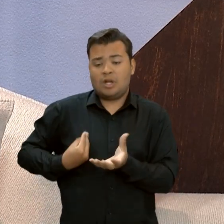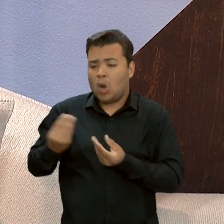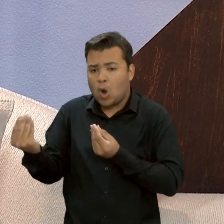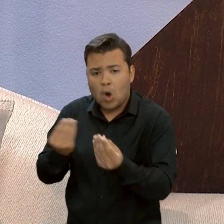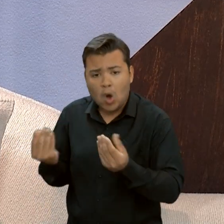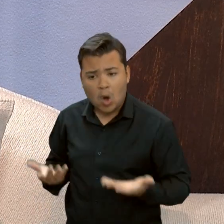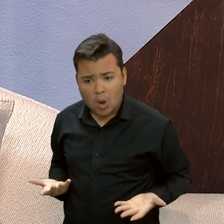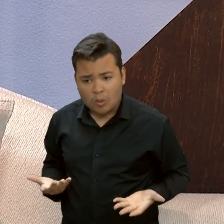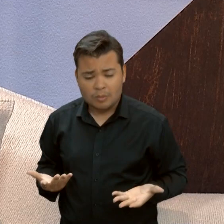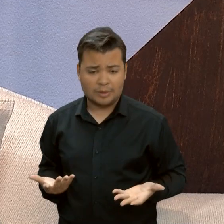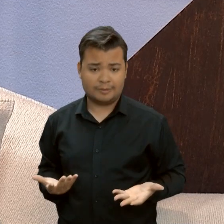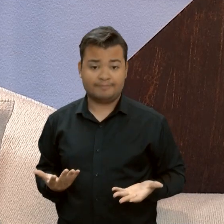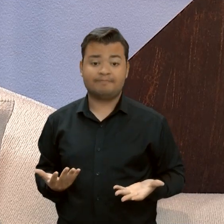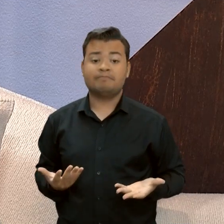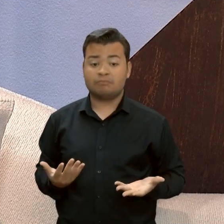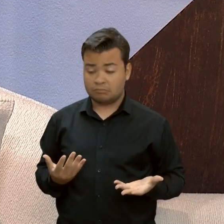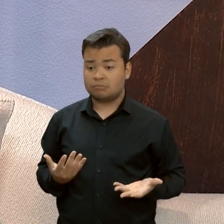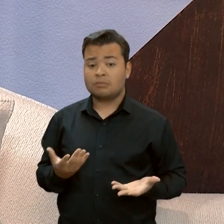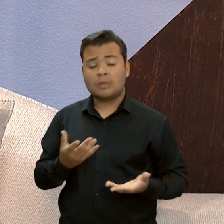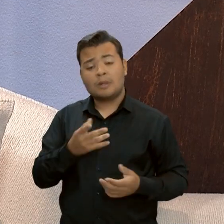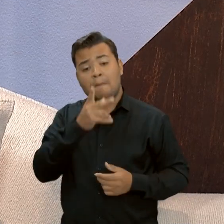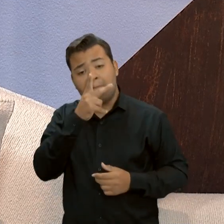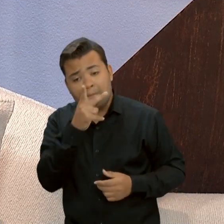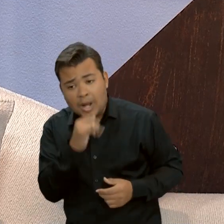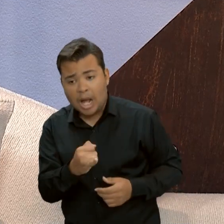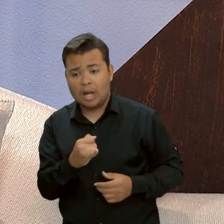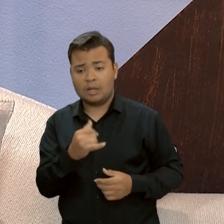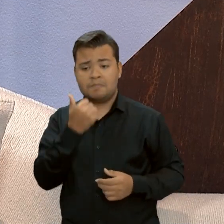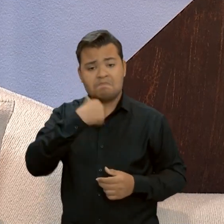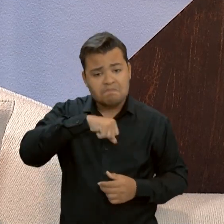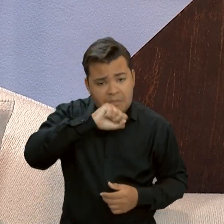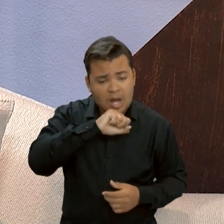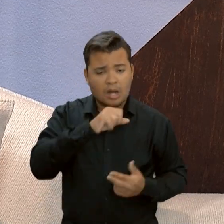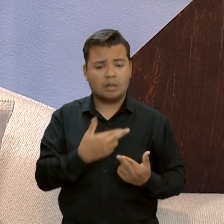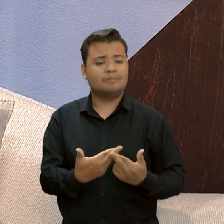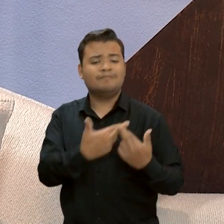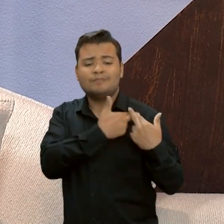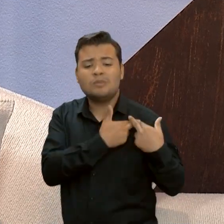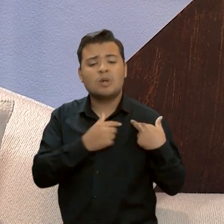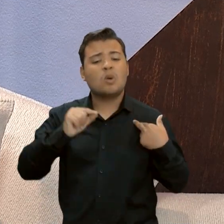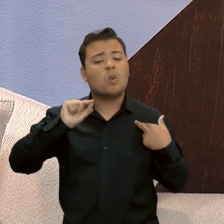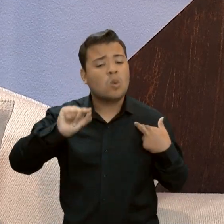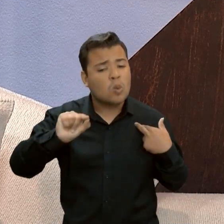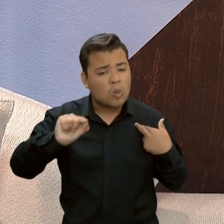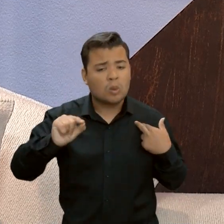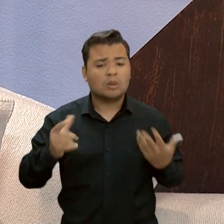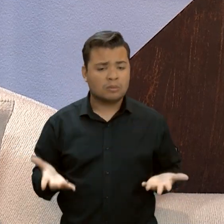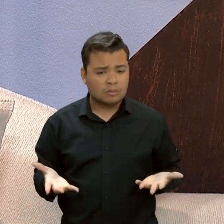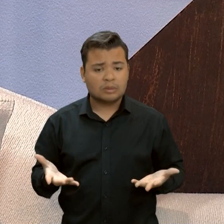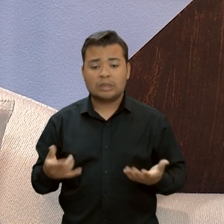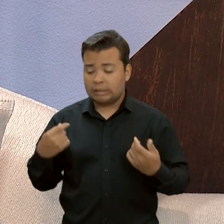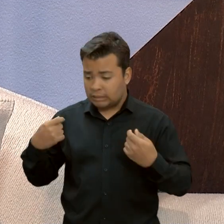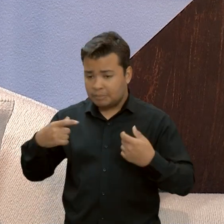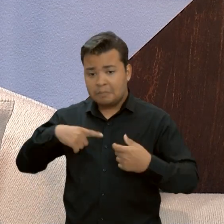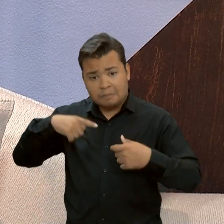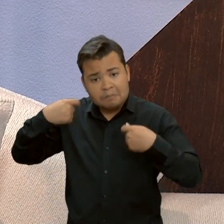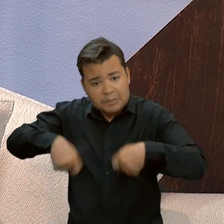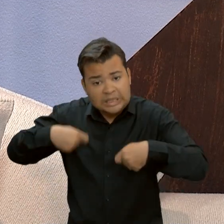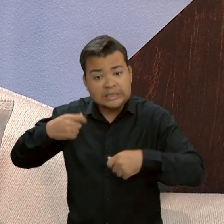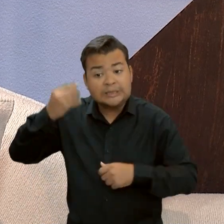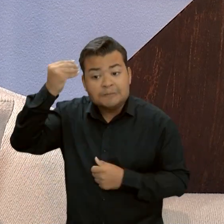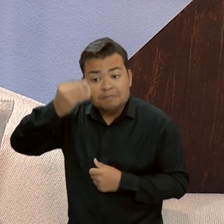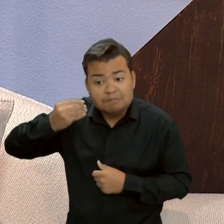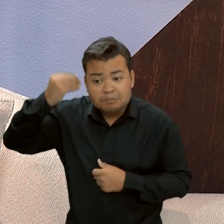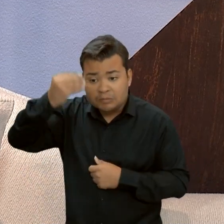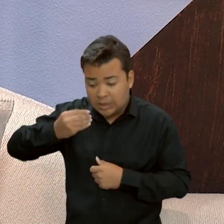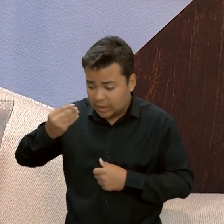nossa responsabilidade como pai, como mãe, é de criar situações, favorecer experiências que